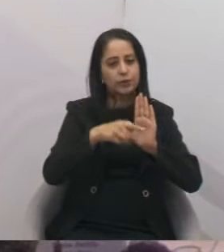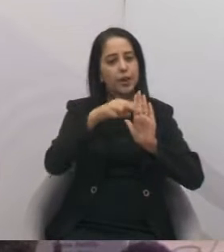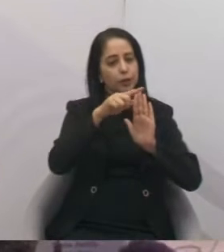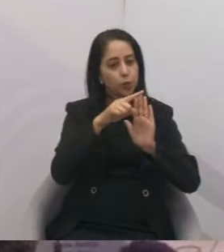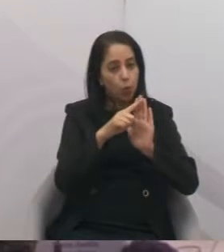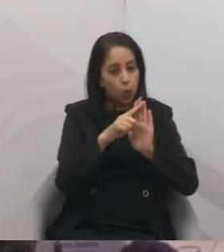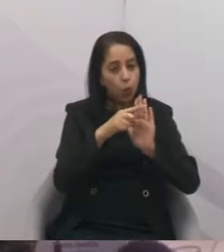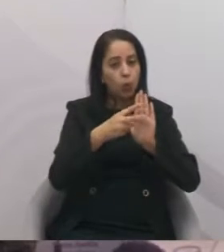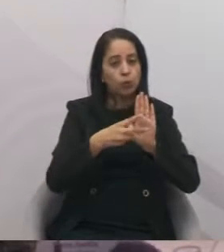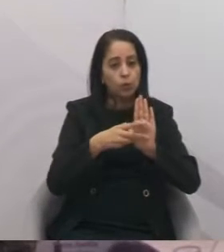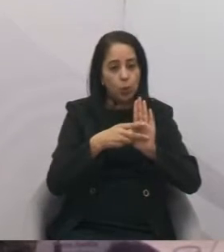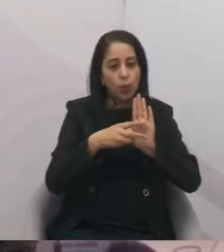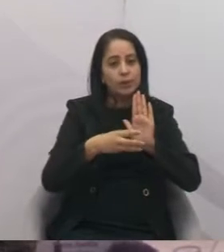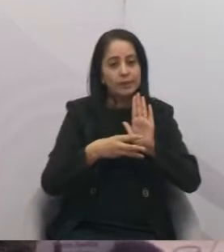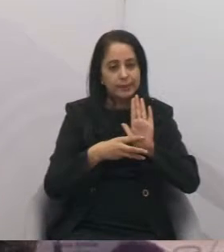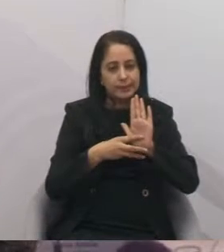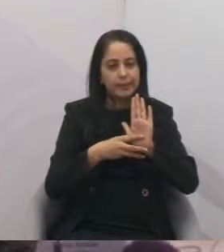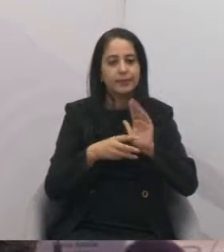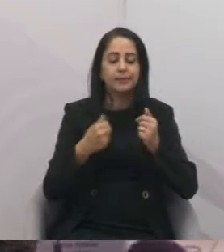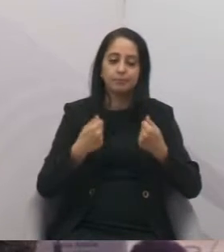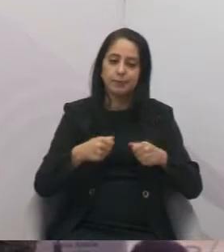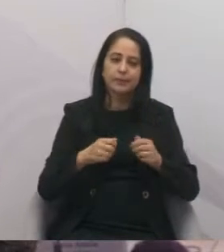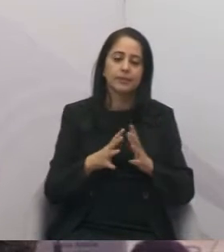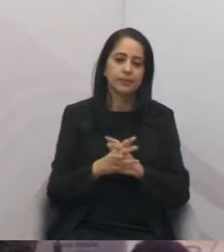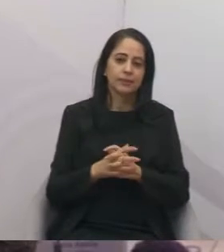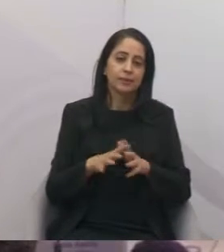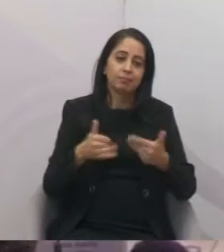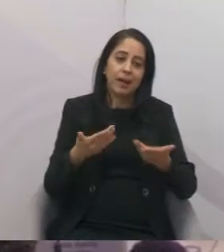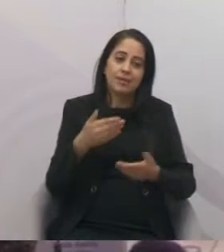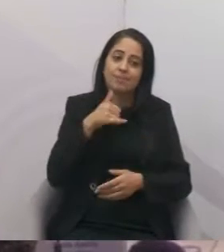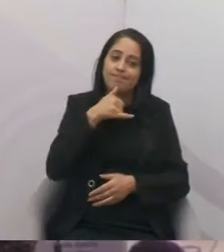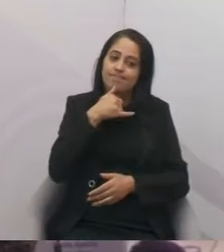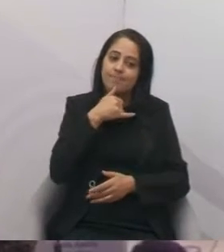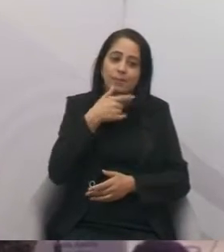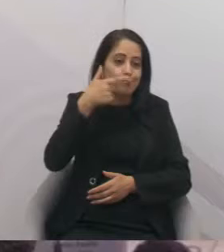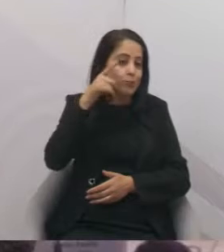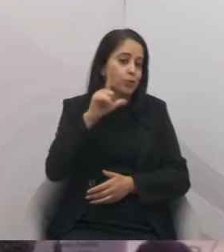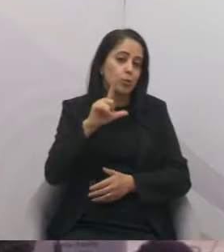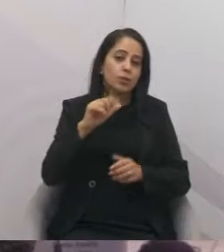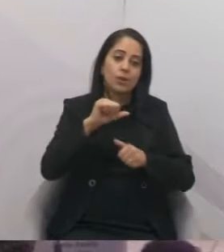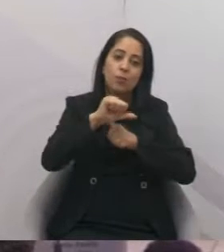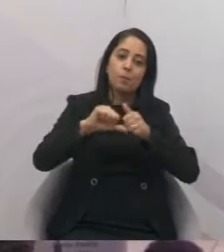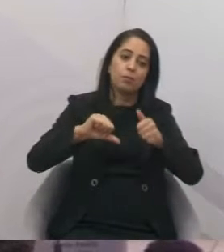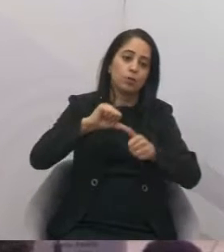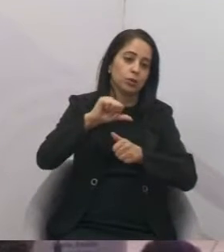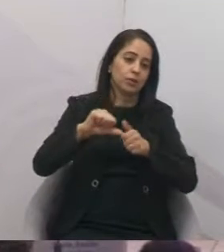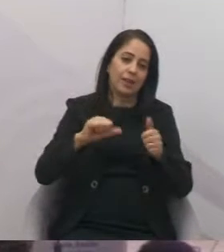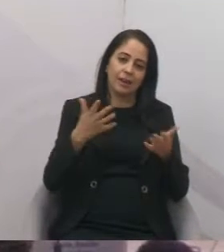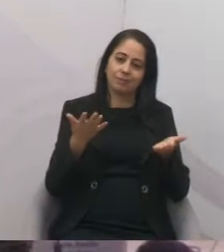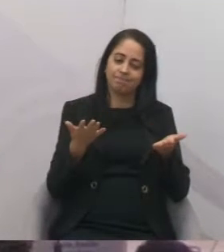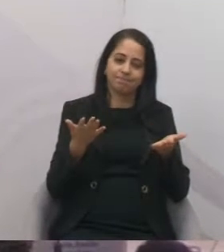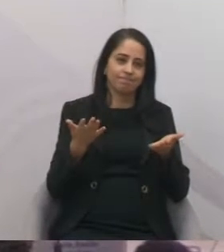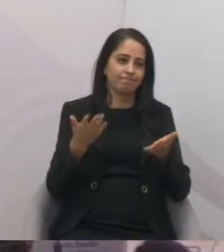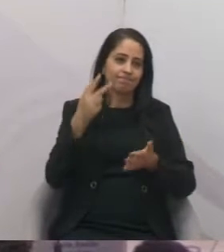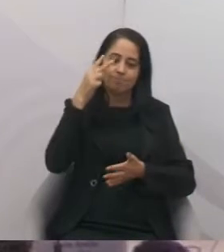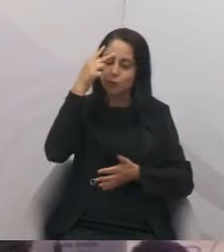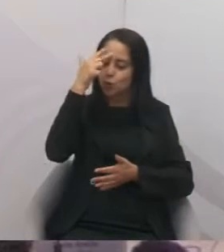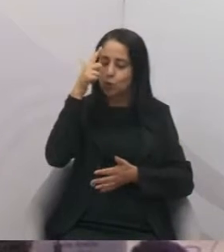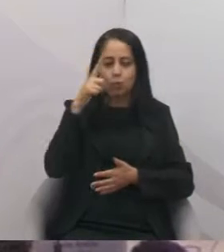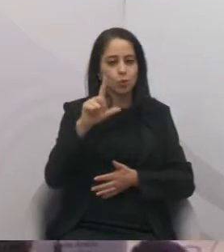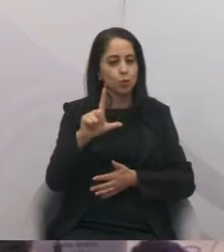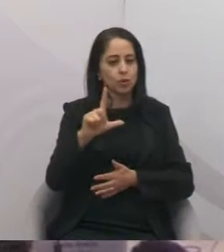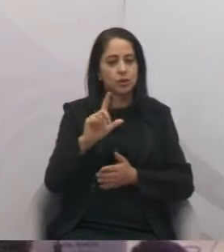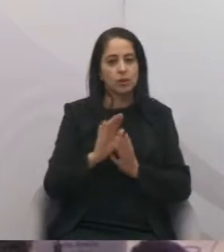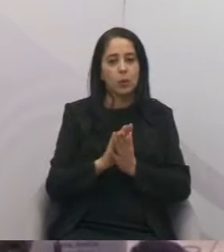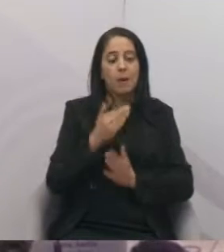porque a gente sabe que desde manhã vocês estão aí esperando, mas infelizmente não temos condições de inverter o projeto, tá bom? Então a